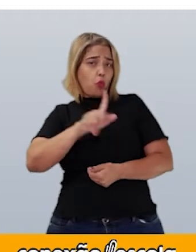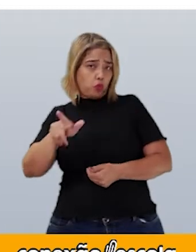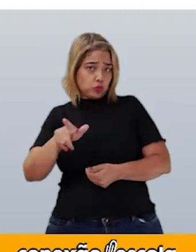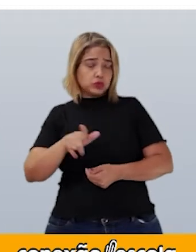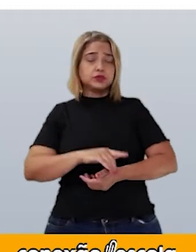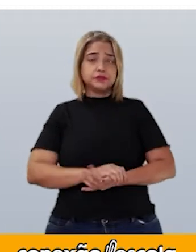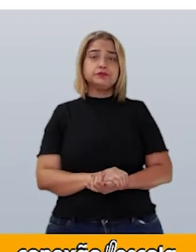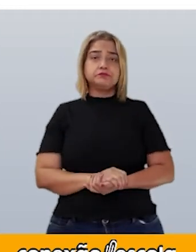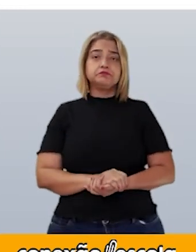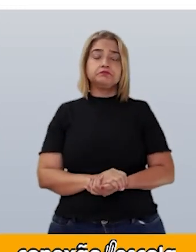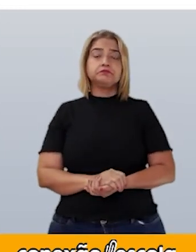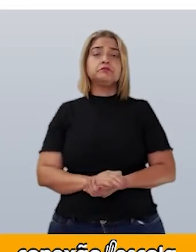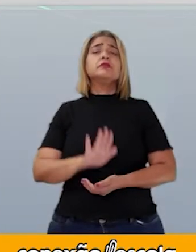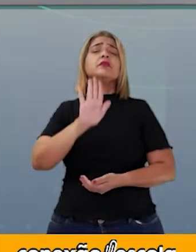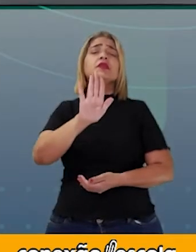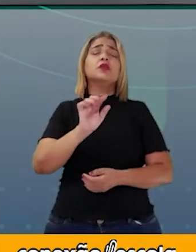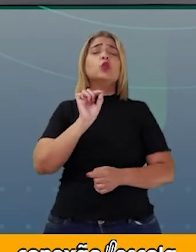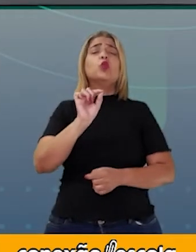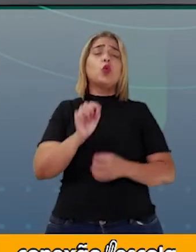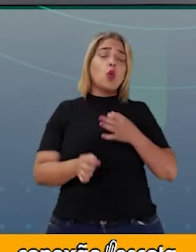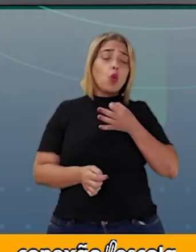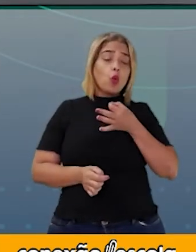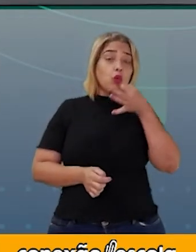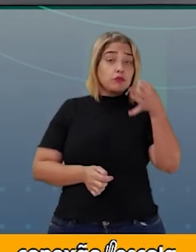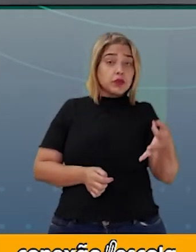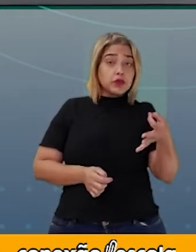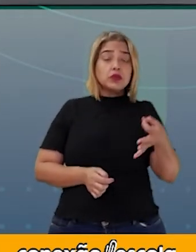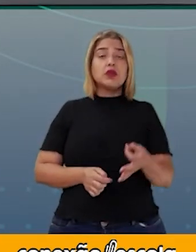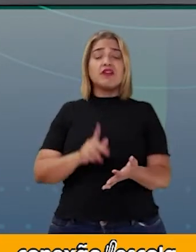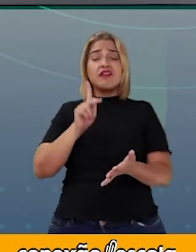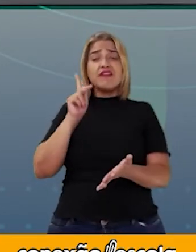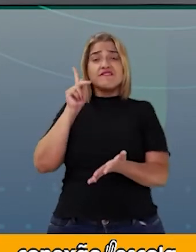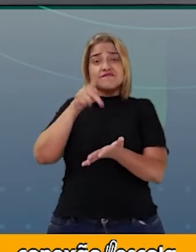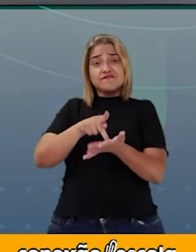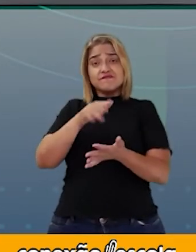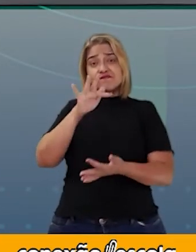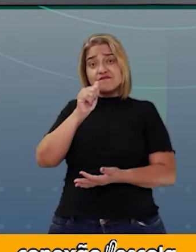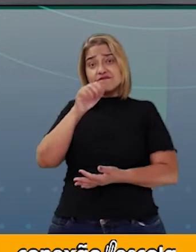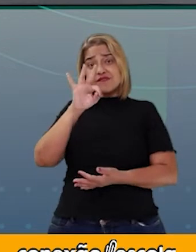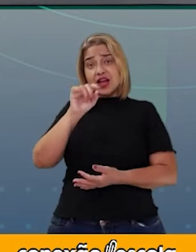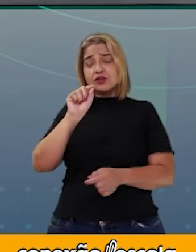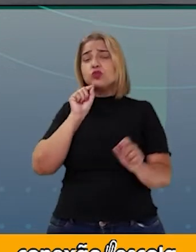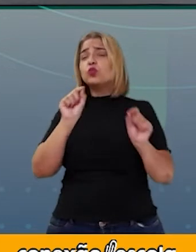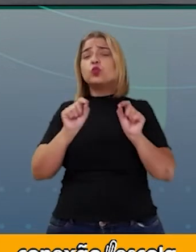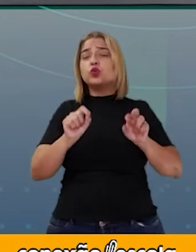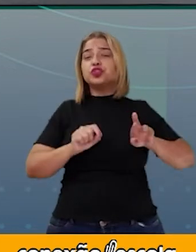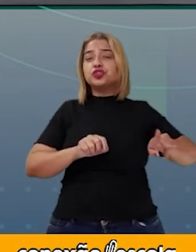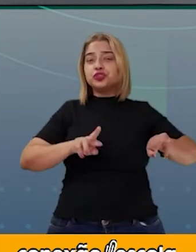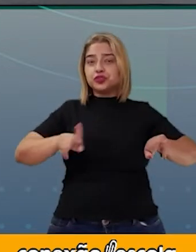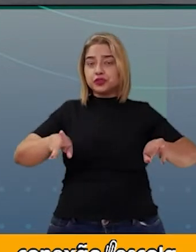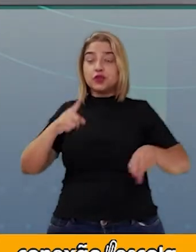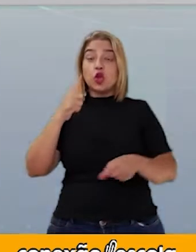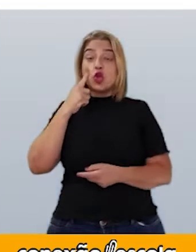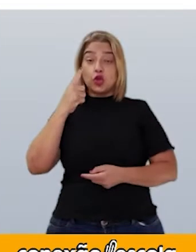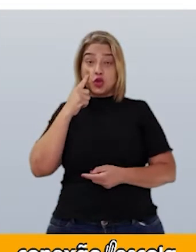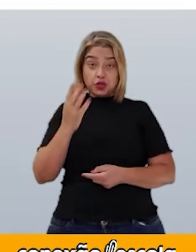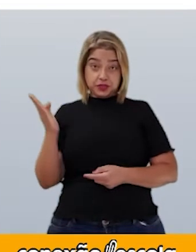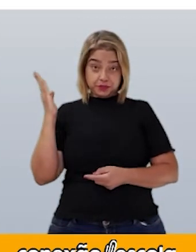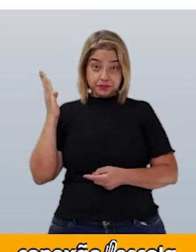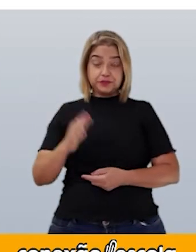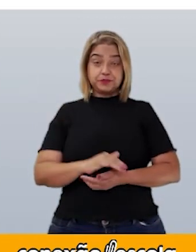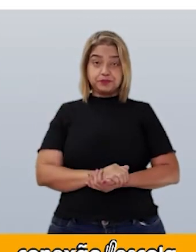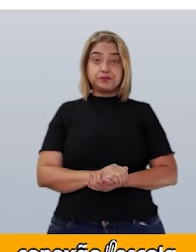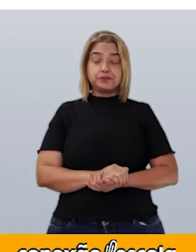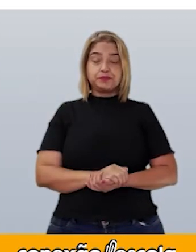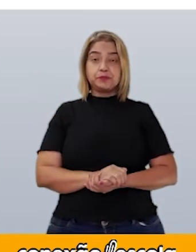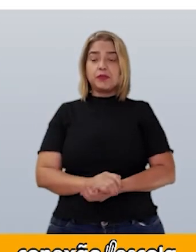Afinal, o que é opinião e o que é fato? Vamos diferenciar os dois? Olhem na sua telinha.